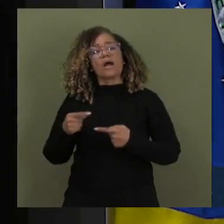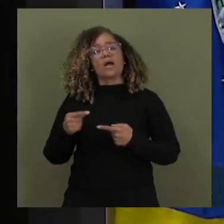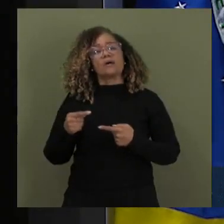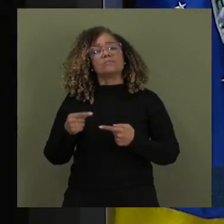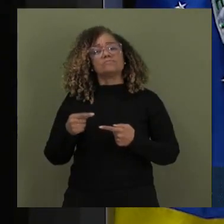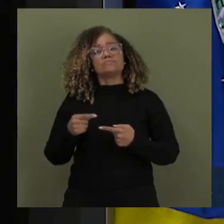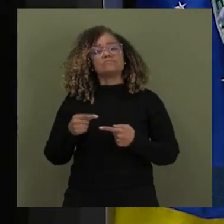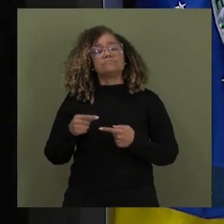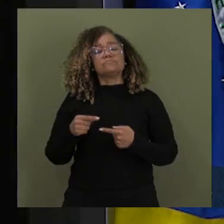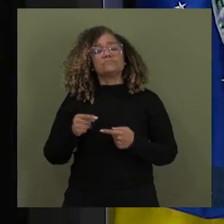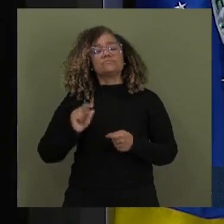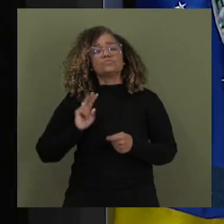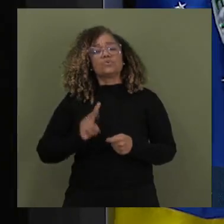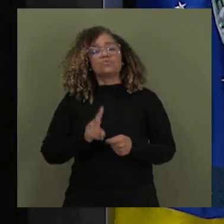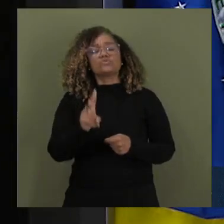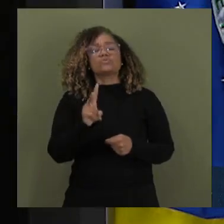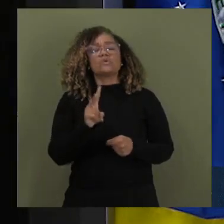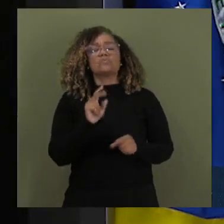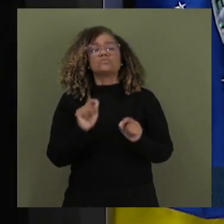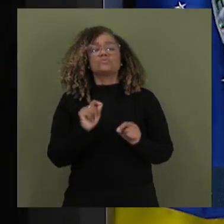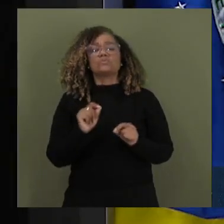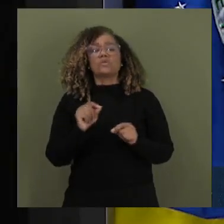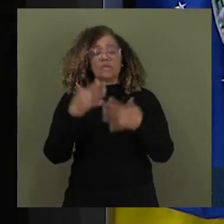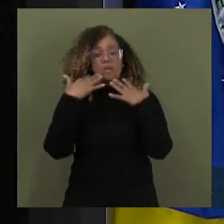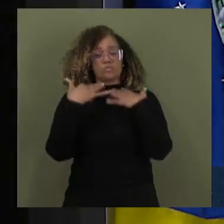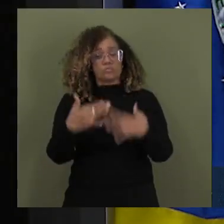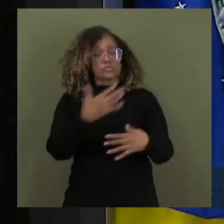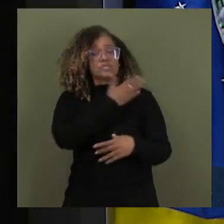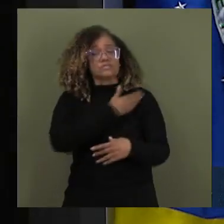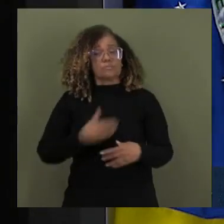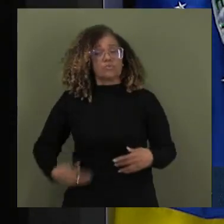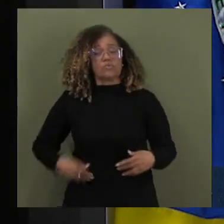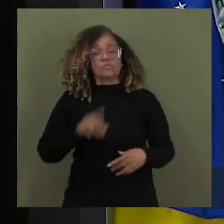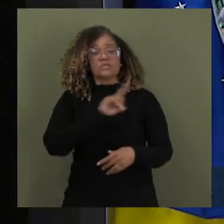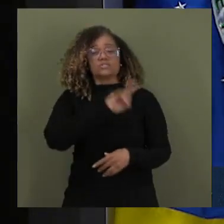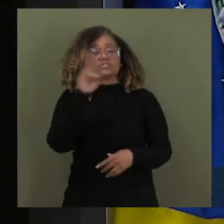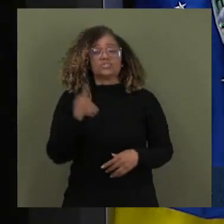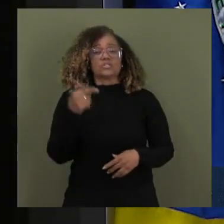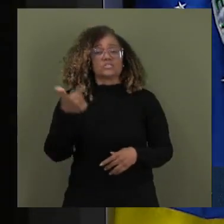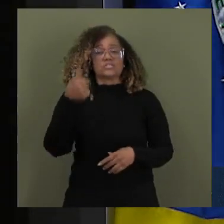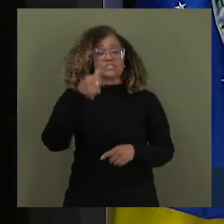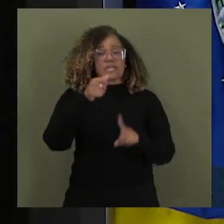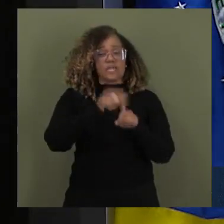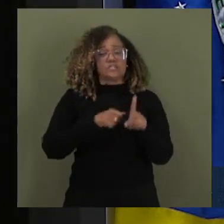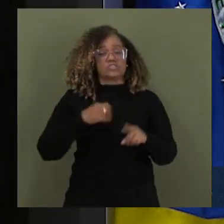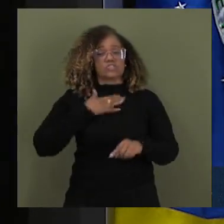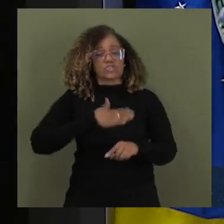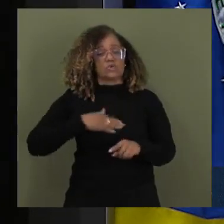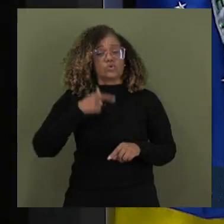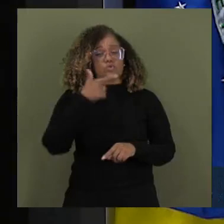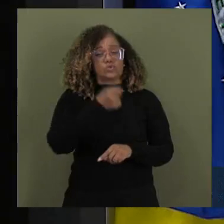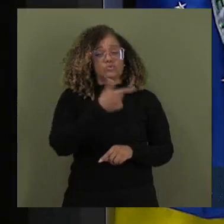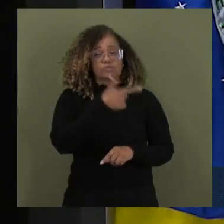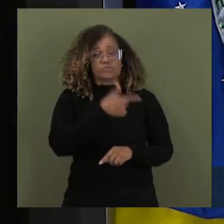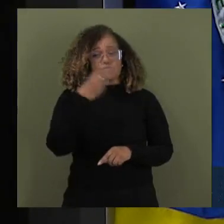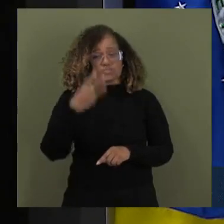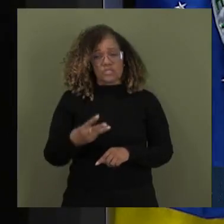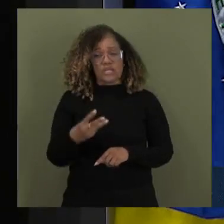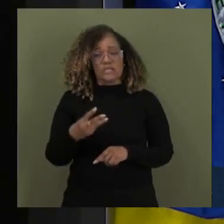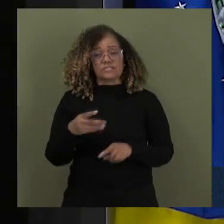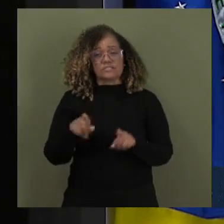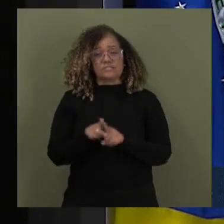muito mais, foi feita uma audiência pública no dia 17 de agosto de 2023,